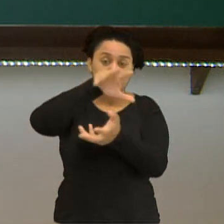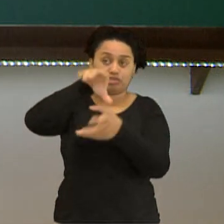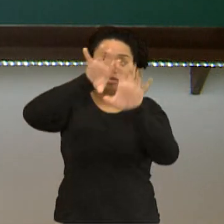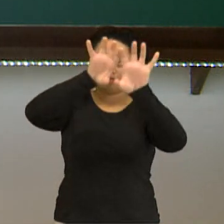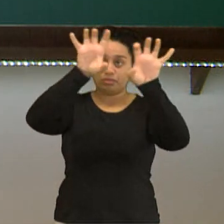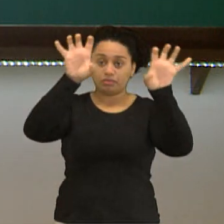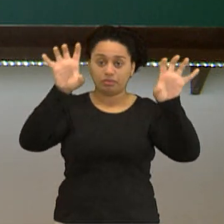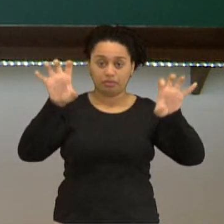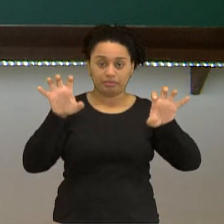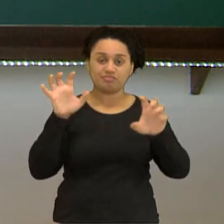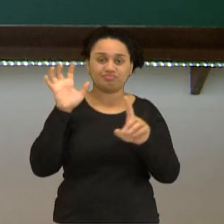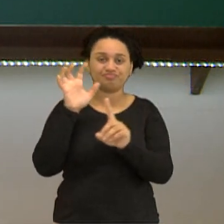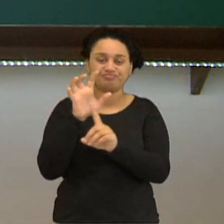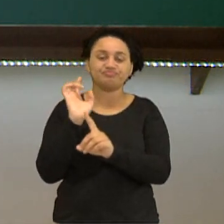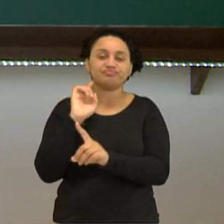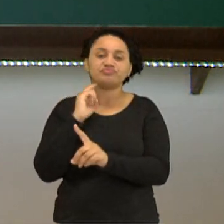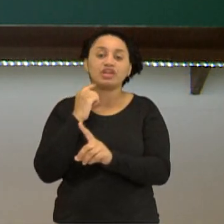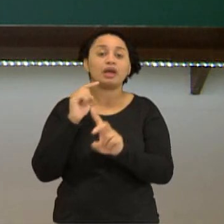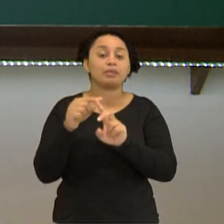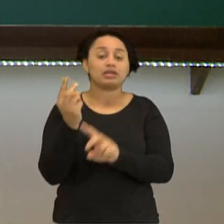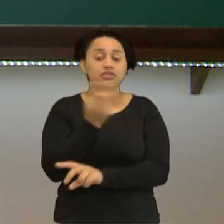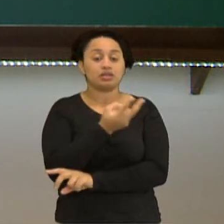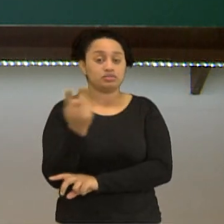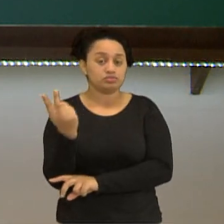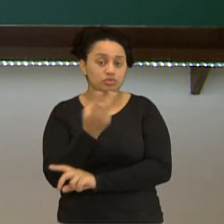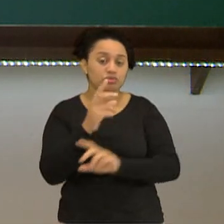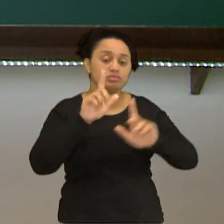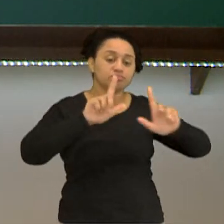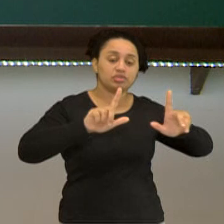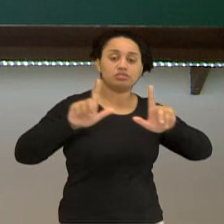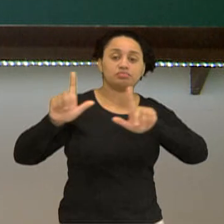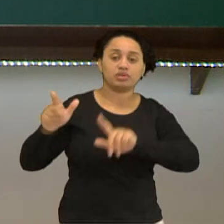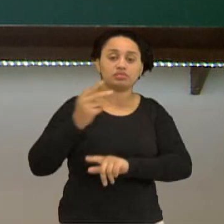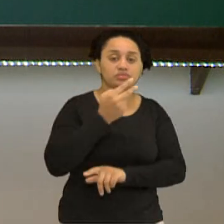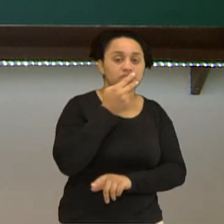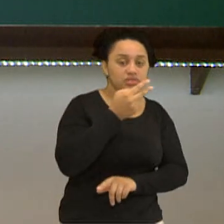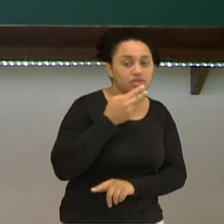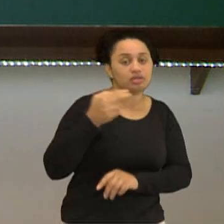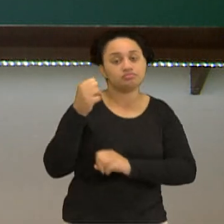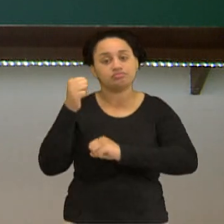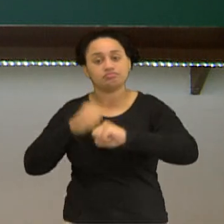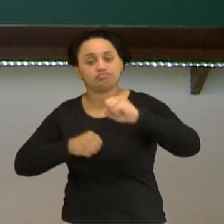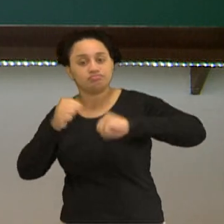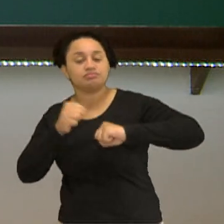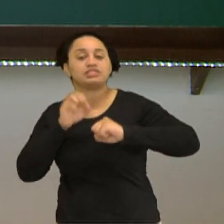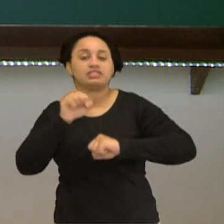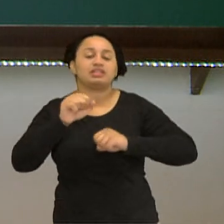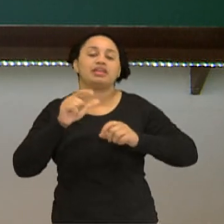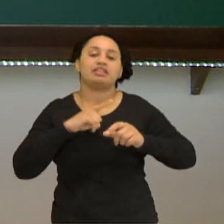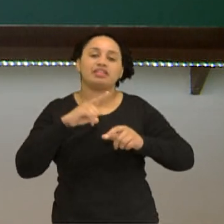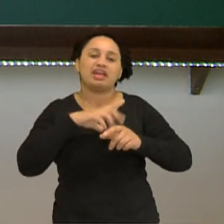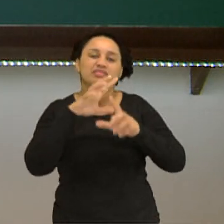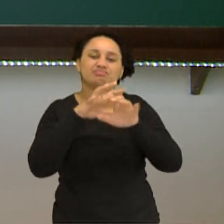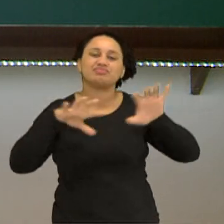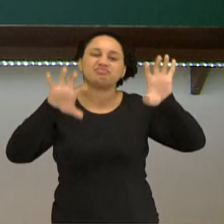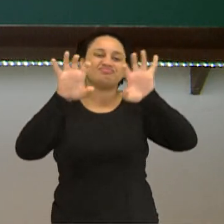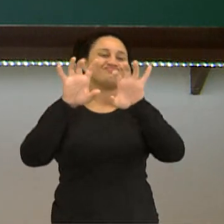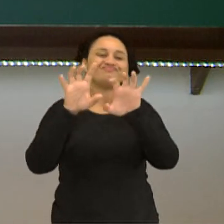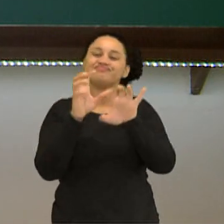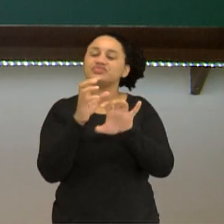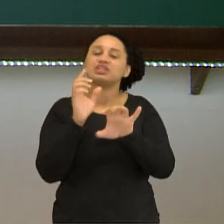as ações contribuem, sim, para o aparecimento de agentes nocivos no ar,